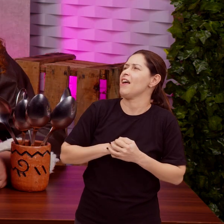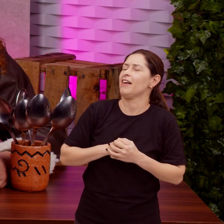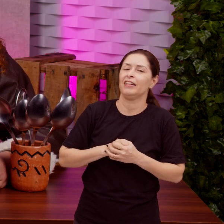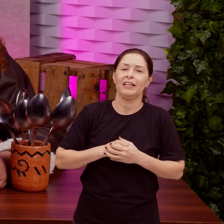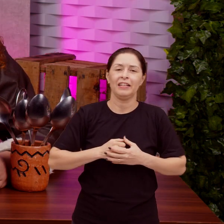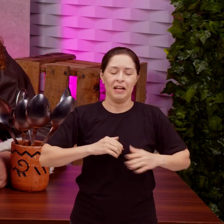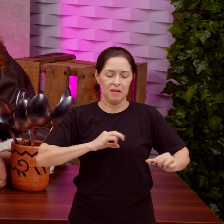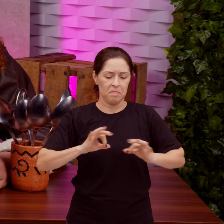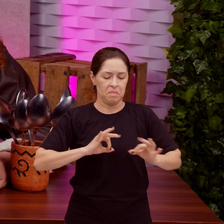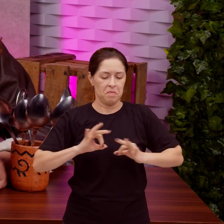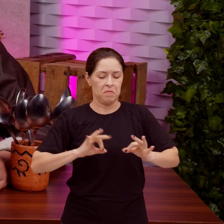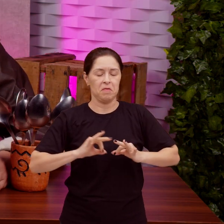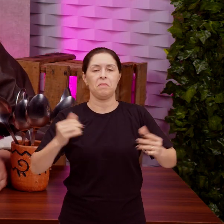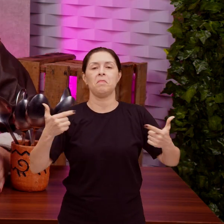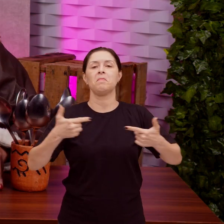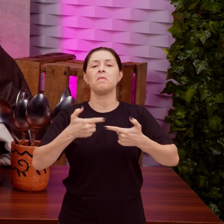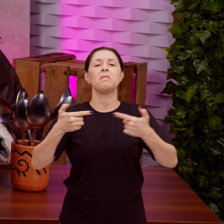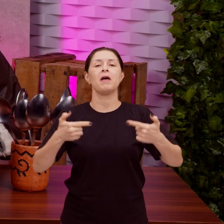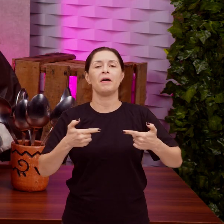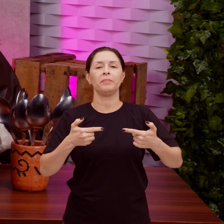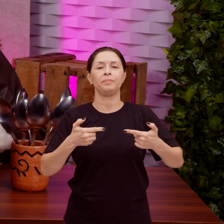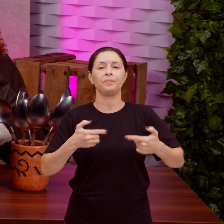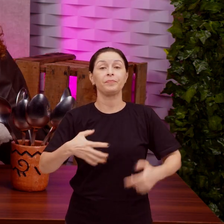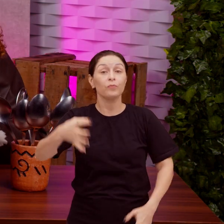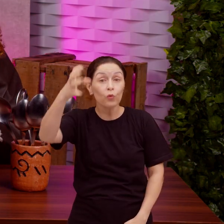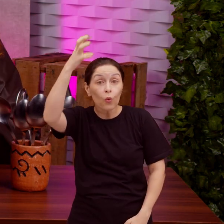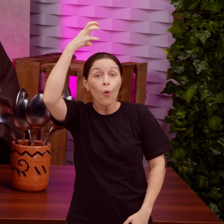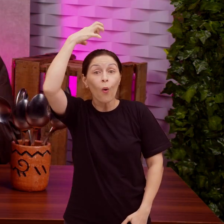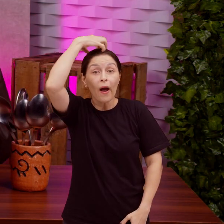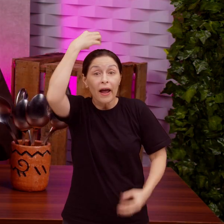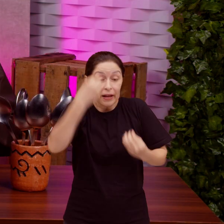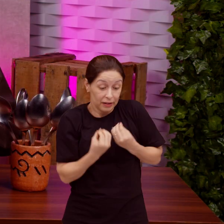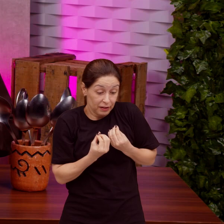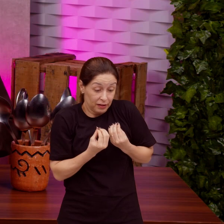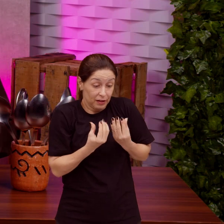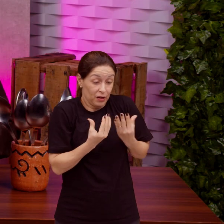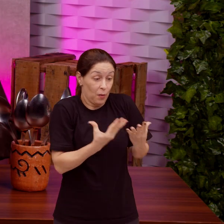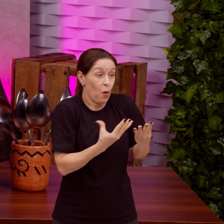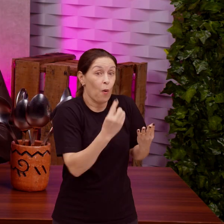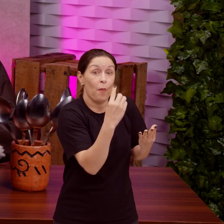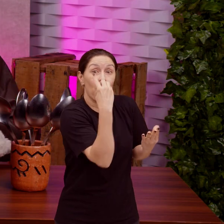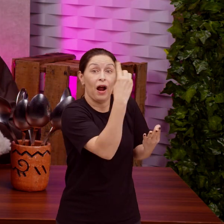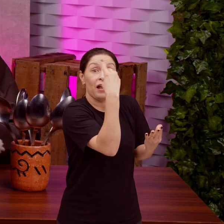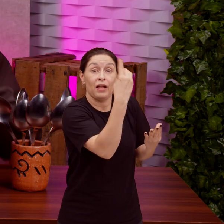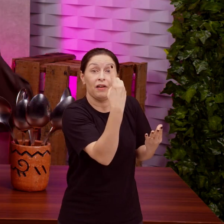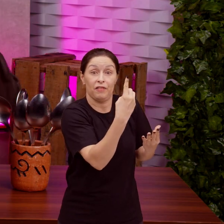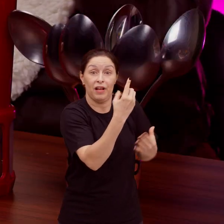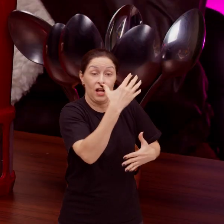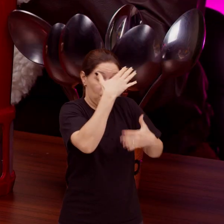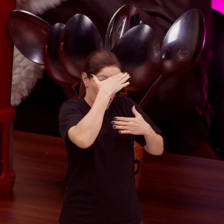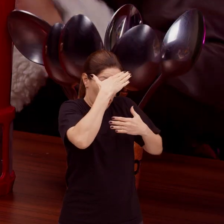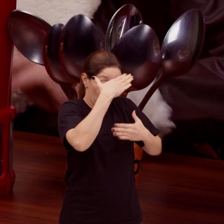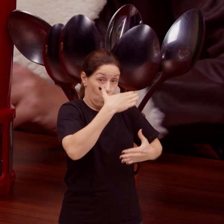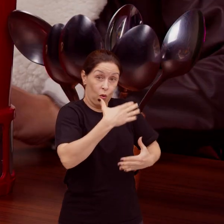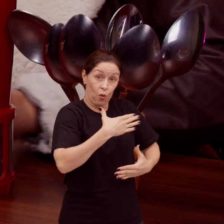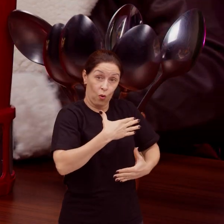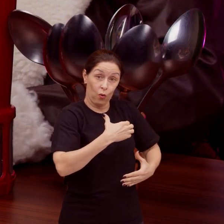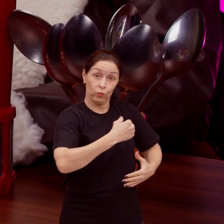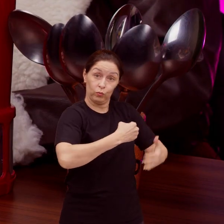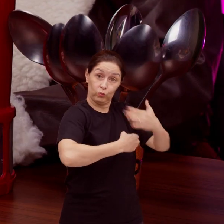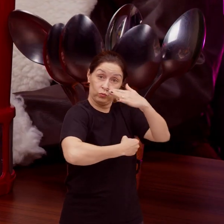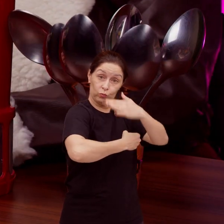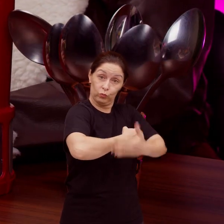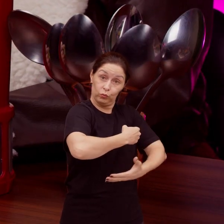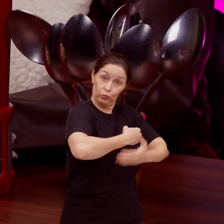se preparou para a batalha. O rei Saul entregou para Davi muitas coisas. O seu